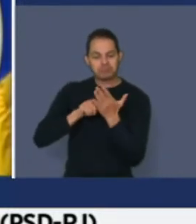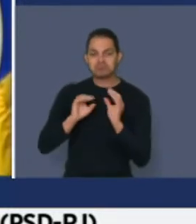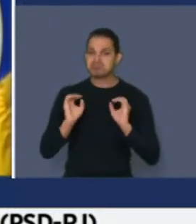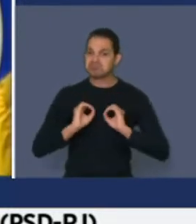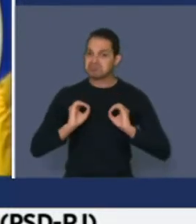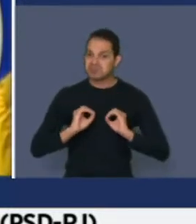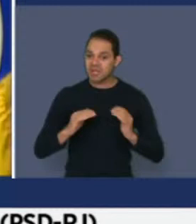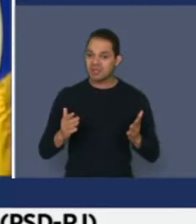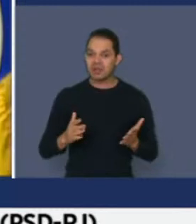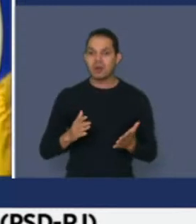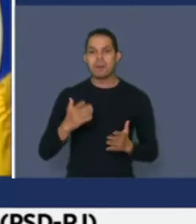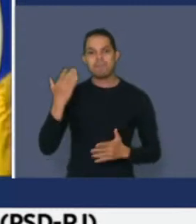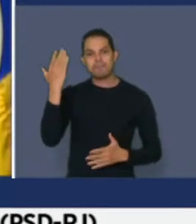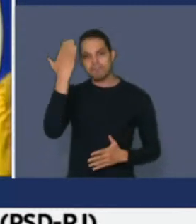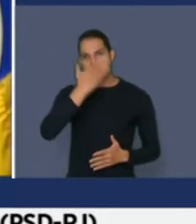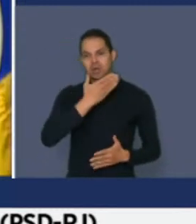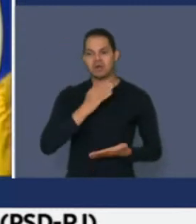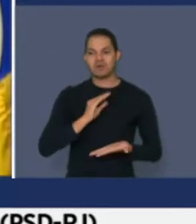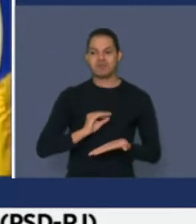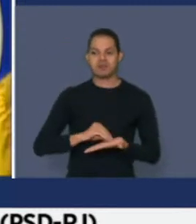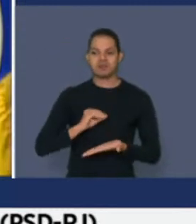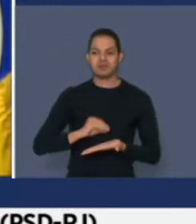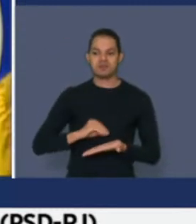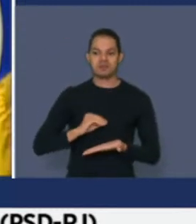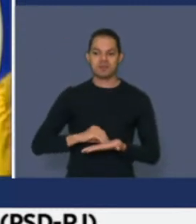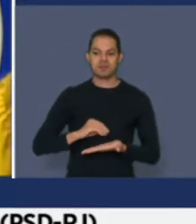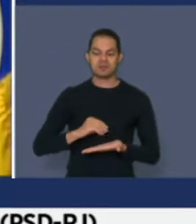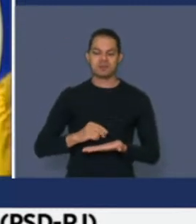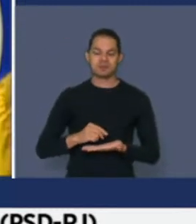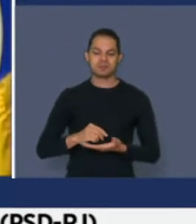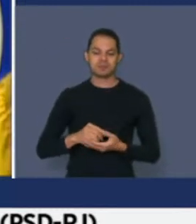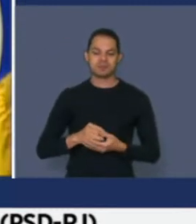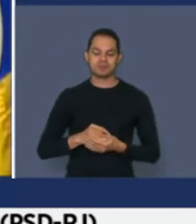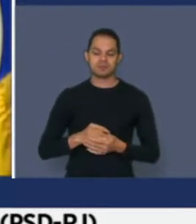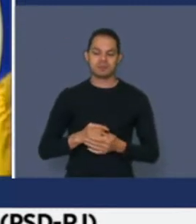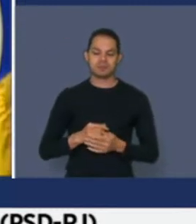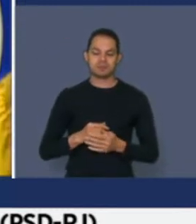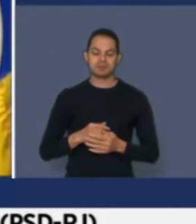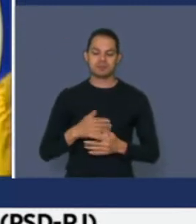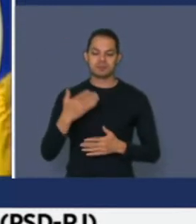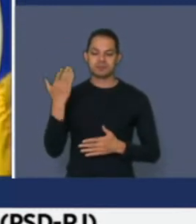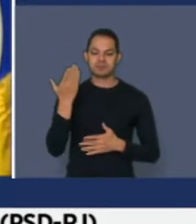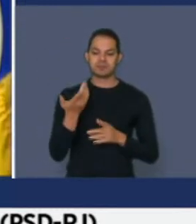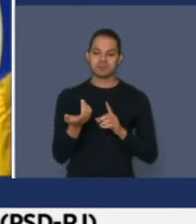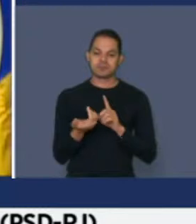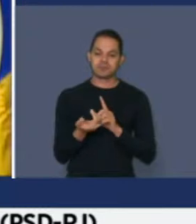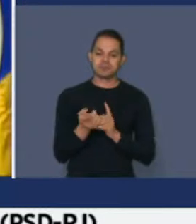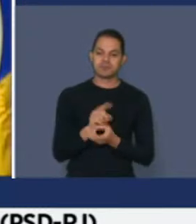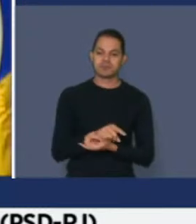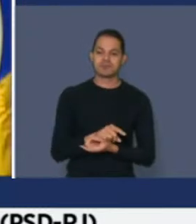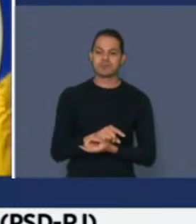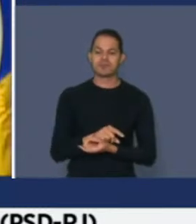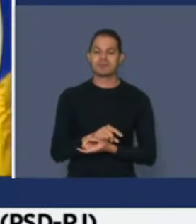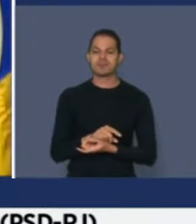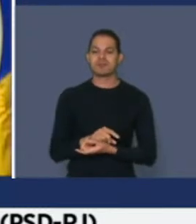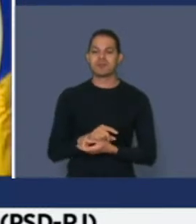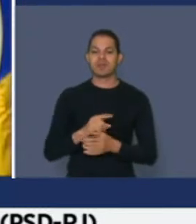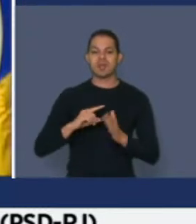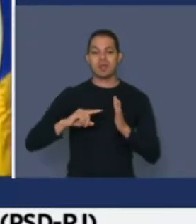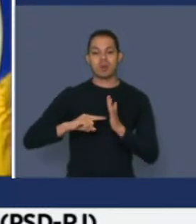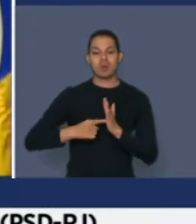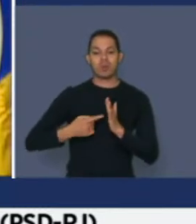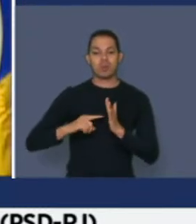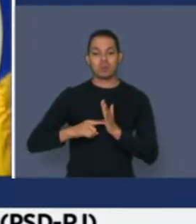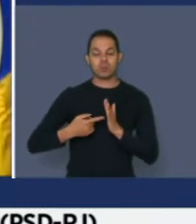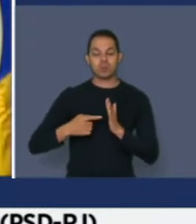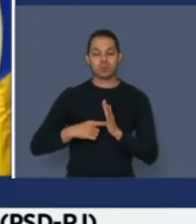portanto, a falta de provas que contrapusessem as posições e as pontuações feitas por